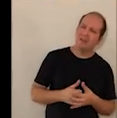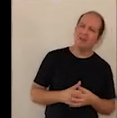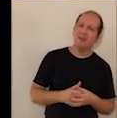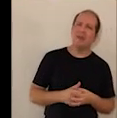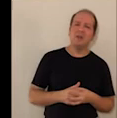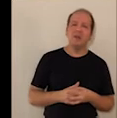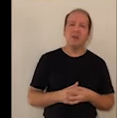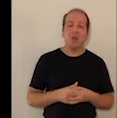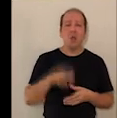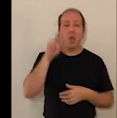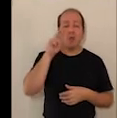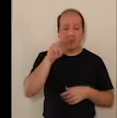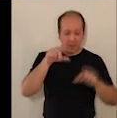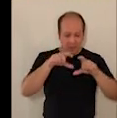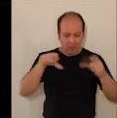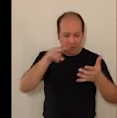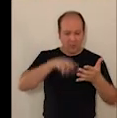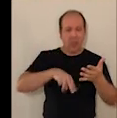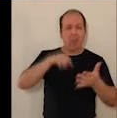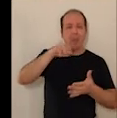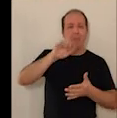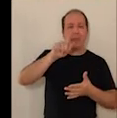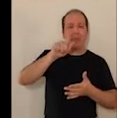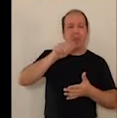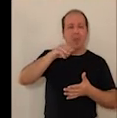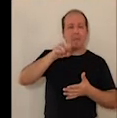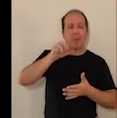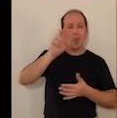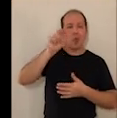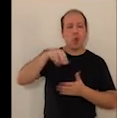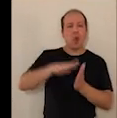Está escrito no Decameron ou em algum outro livro sagrado.